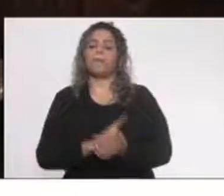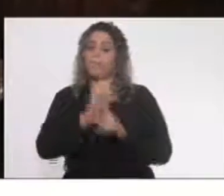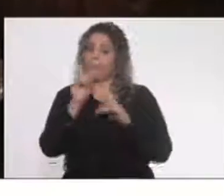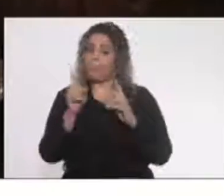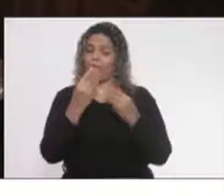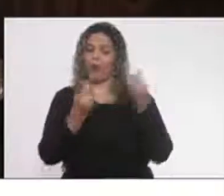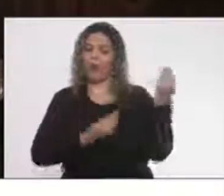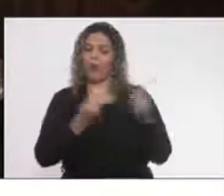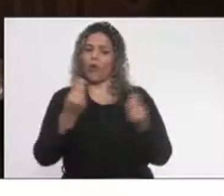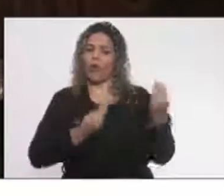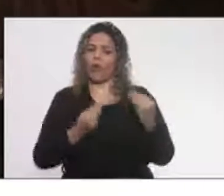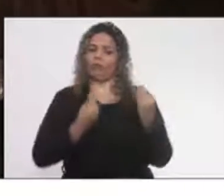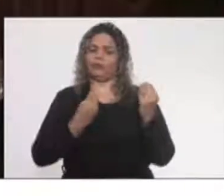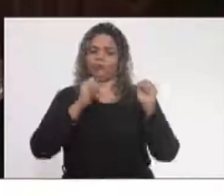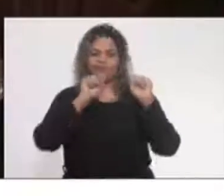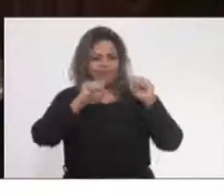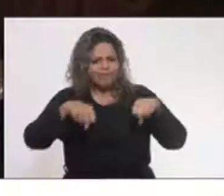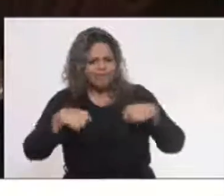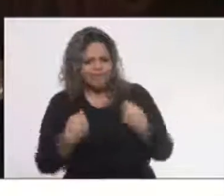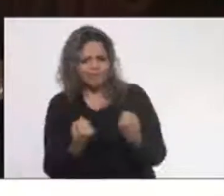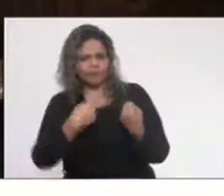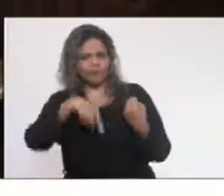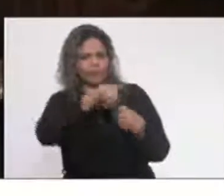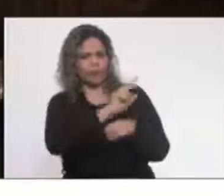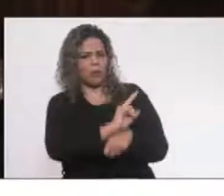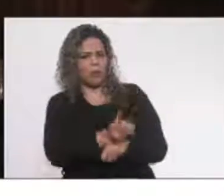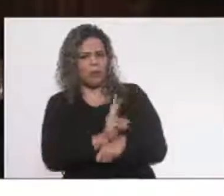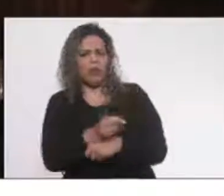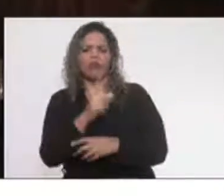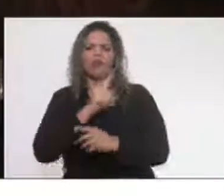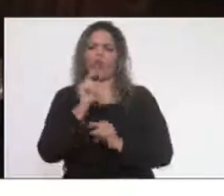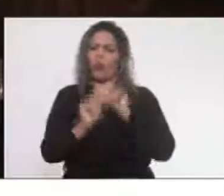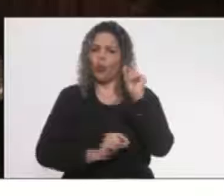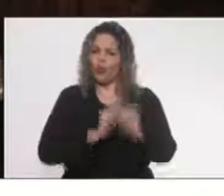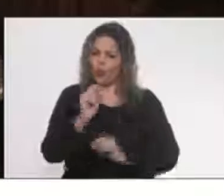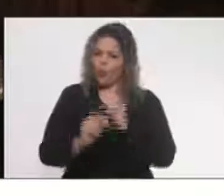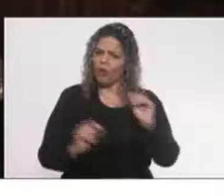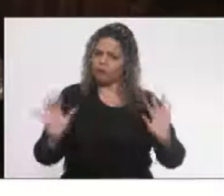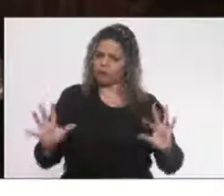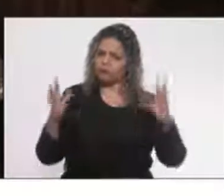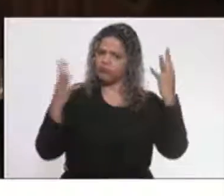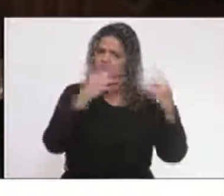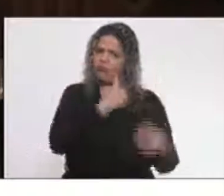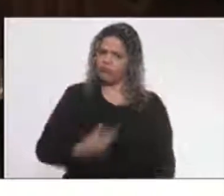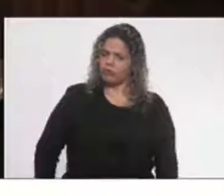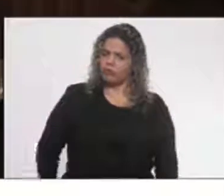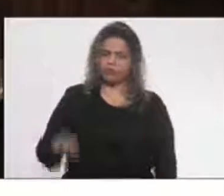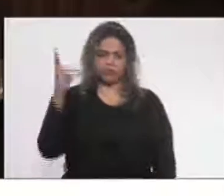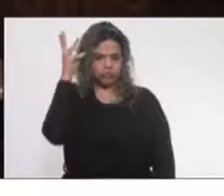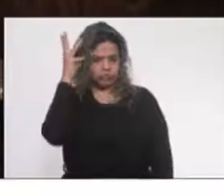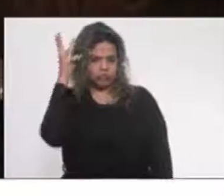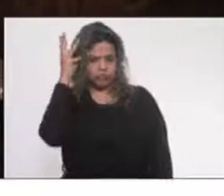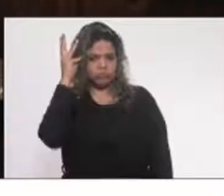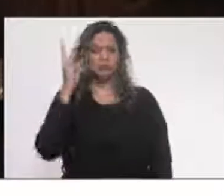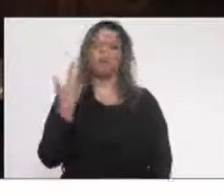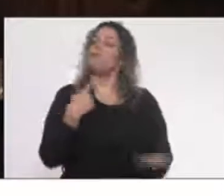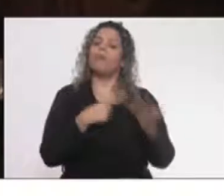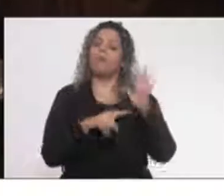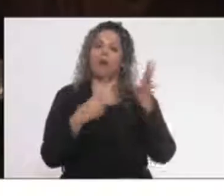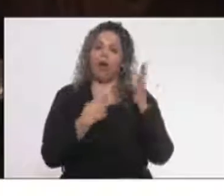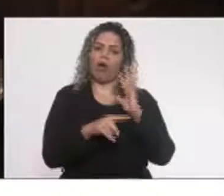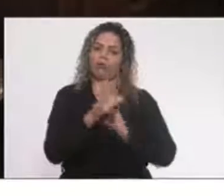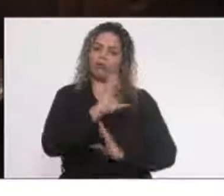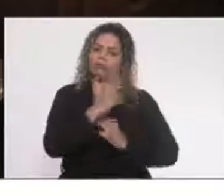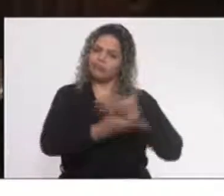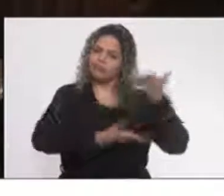resultado desse esforço bélico tem sido comemorado pelo governador do estado diante